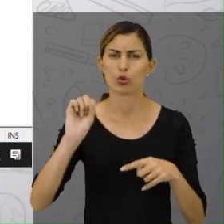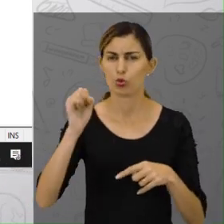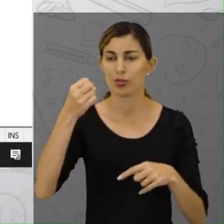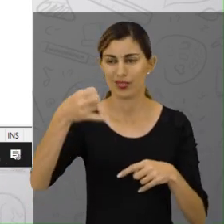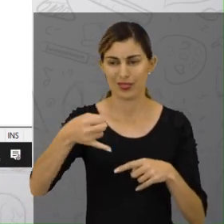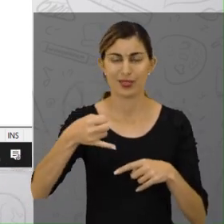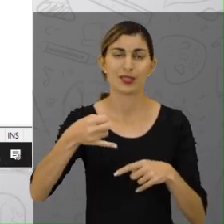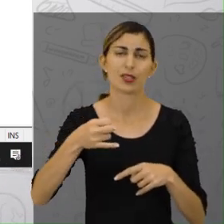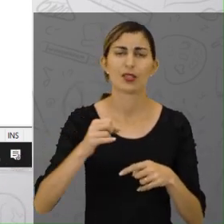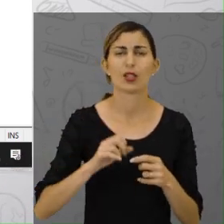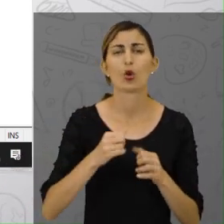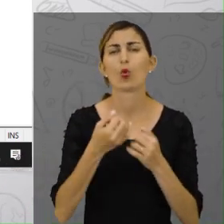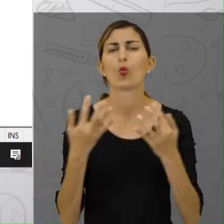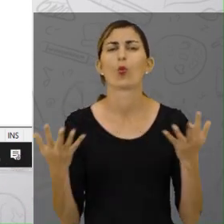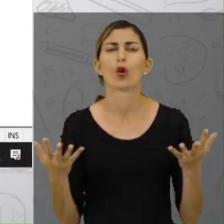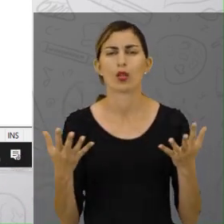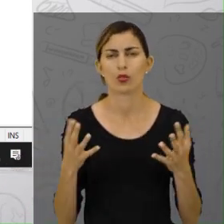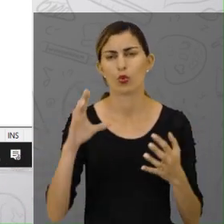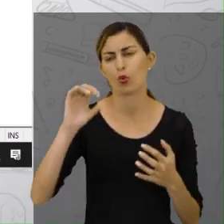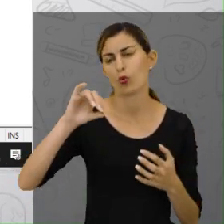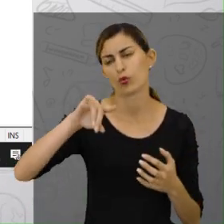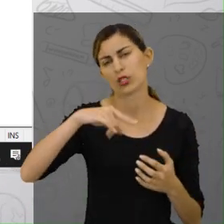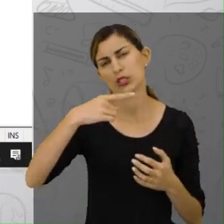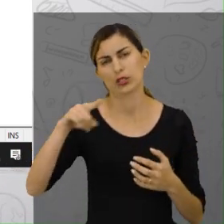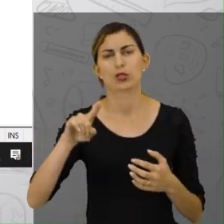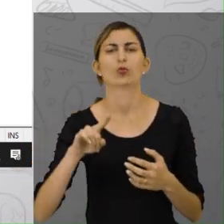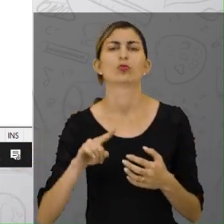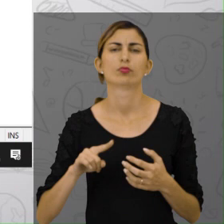do se e pondo uma condição.